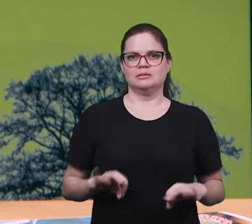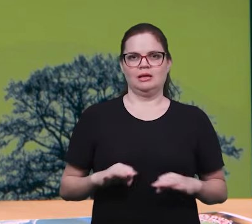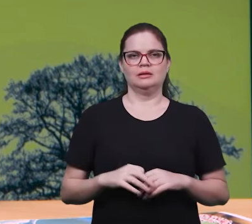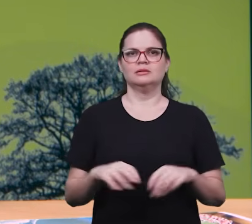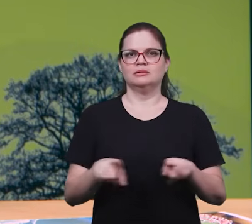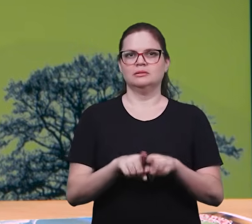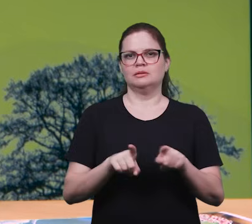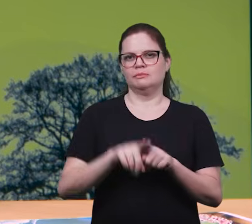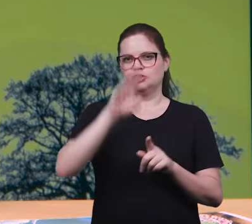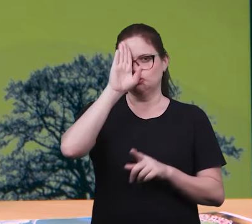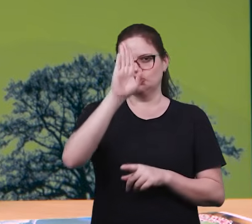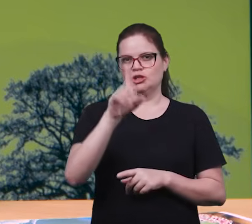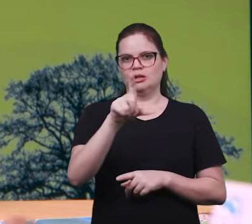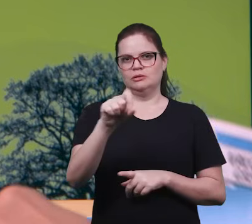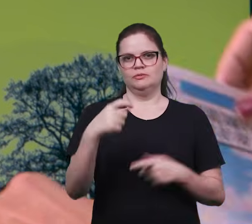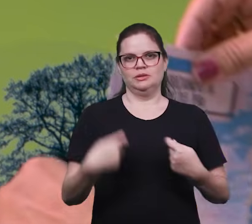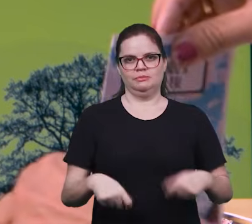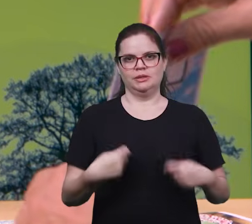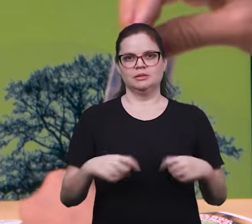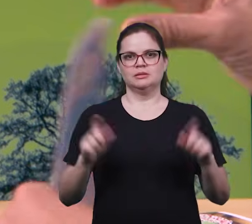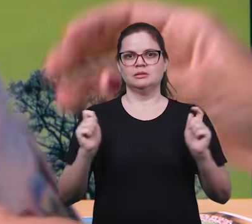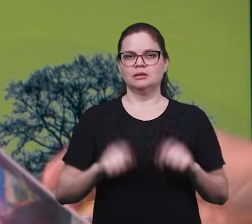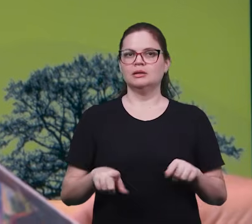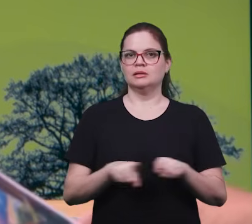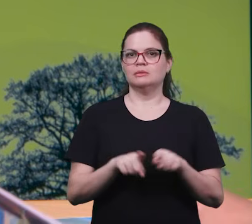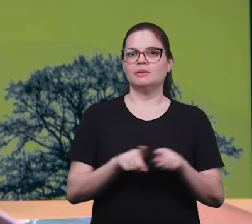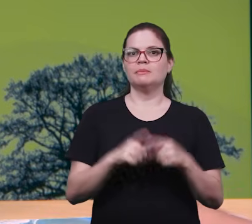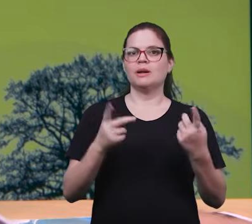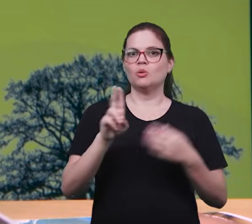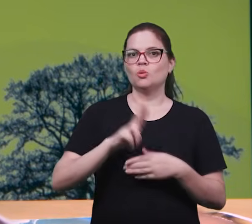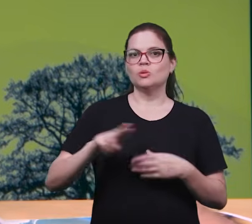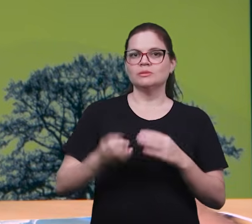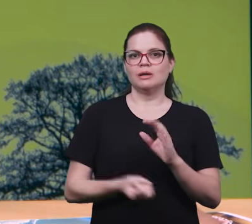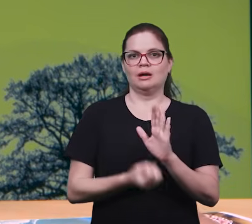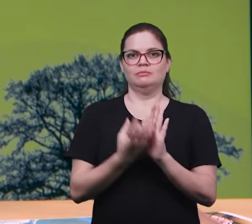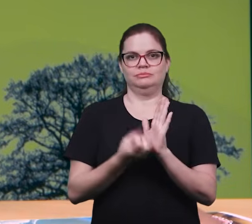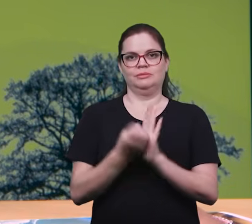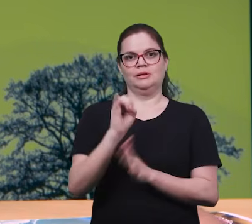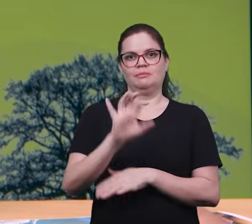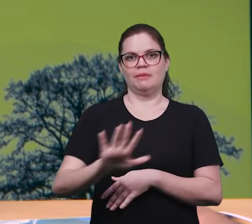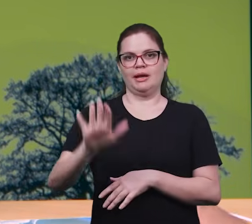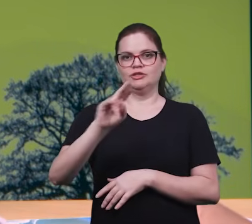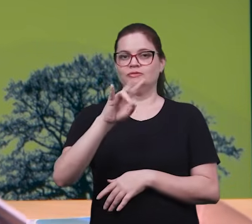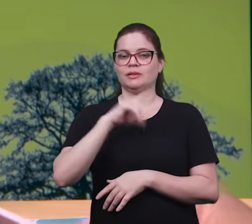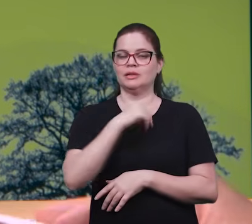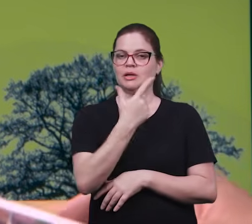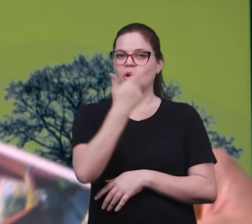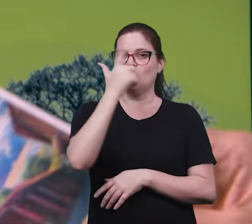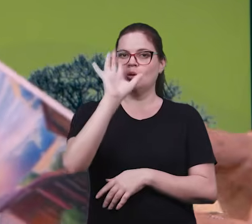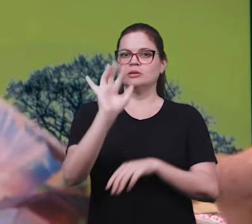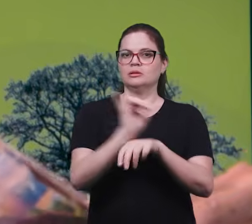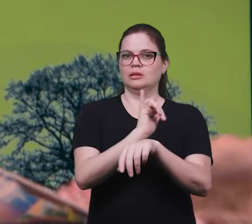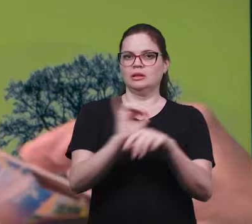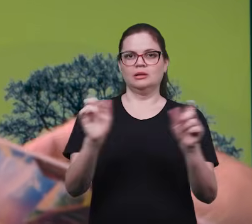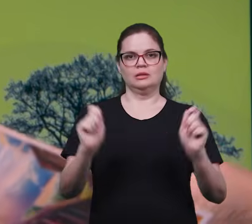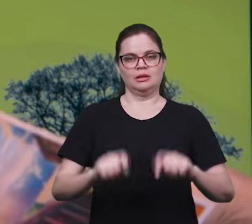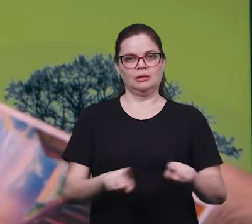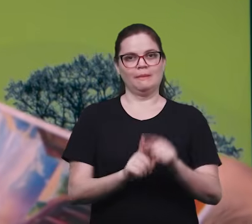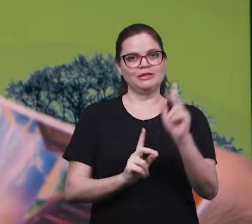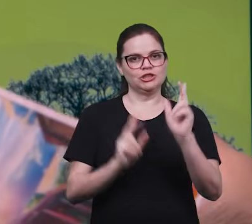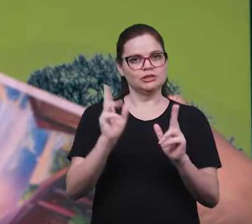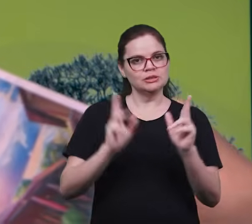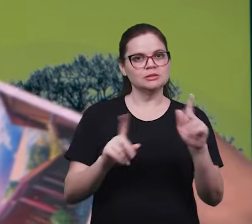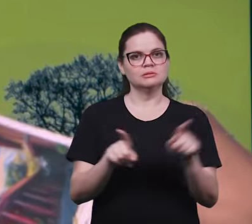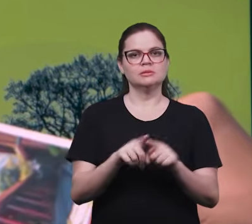você precisa. Até para geração de imagens. As imagens vão ser melhores, você vai ter outras ferramentas. Mas o ChatGPT, no modo